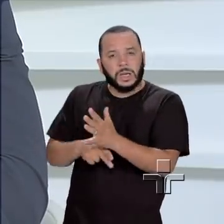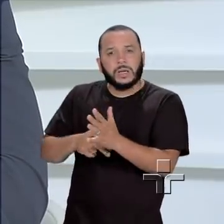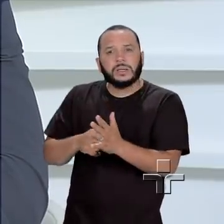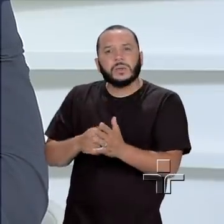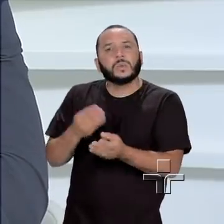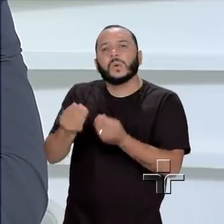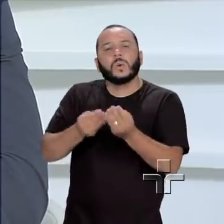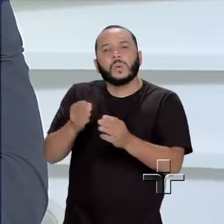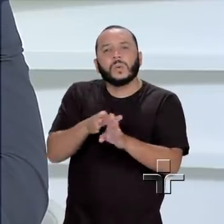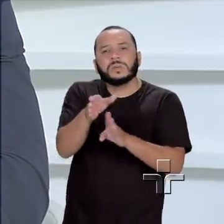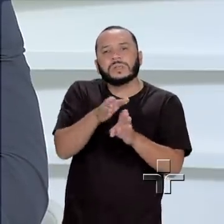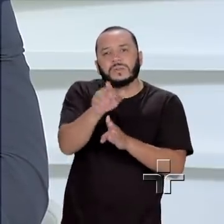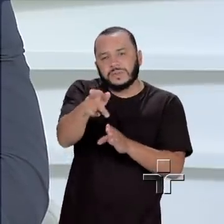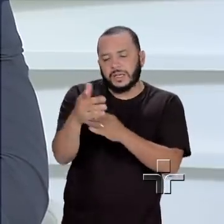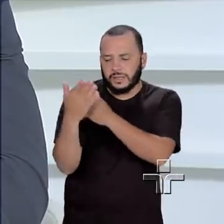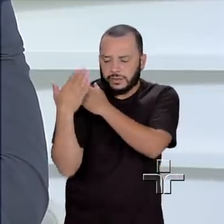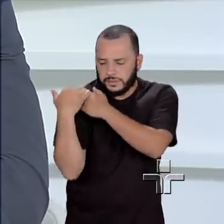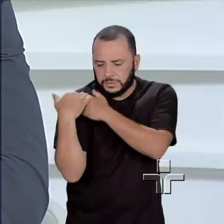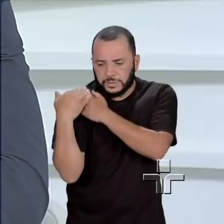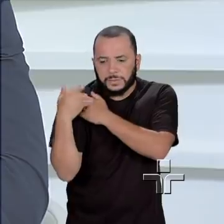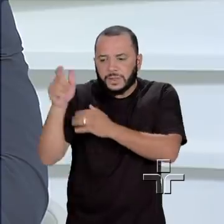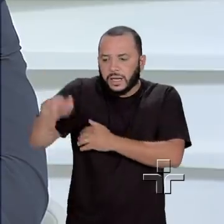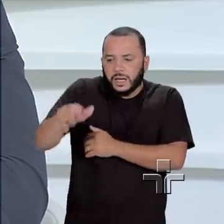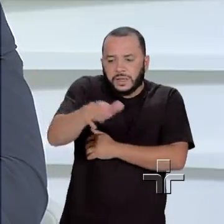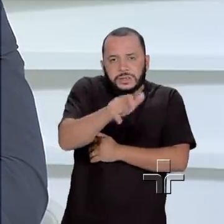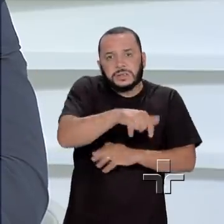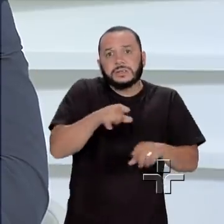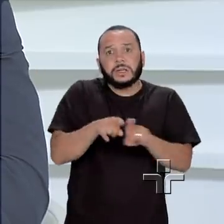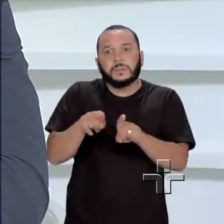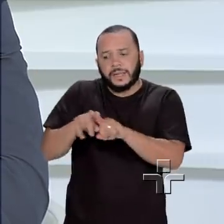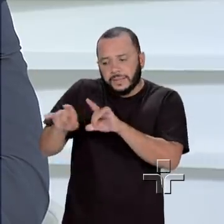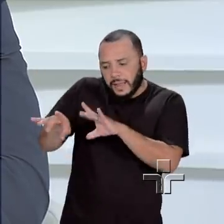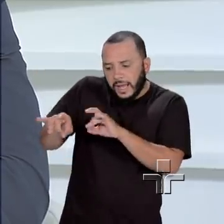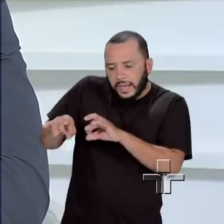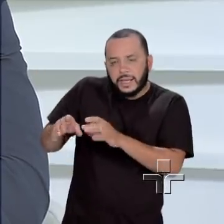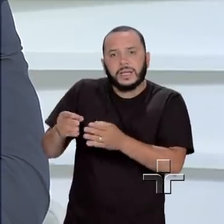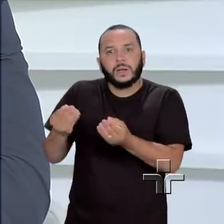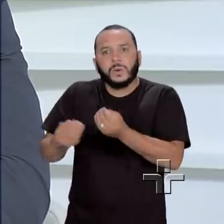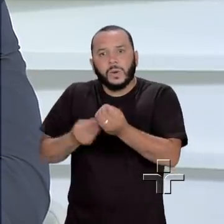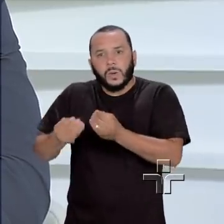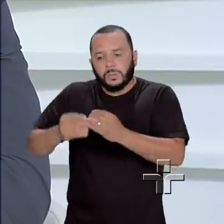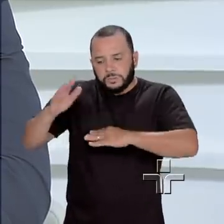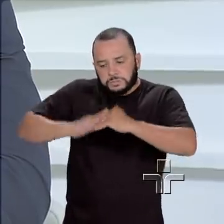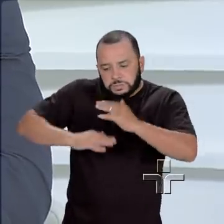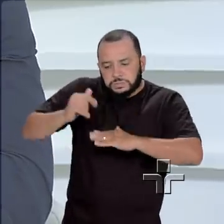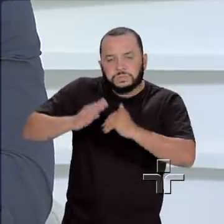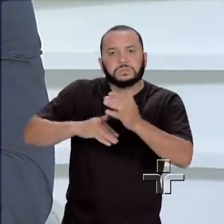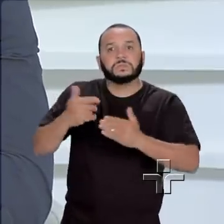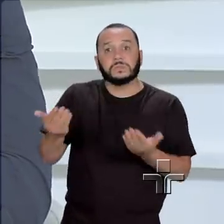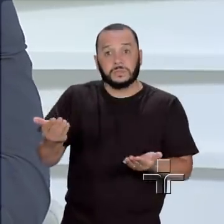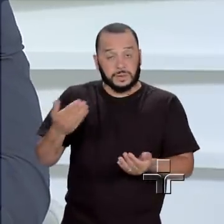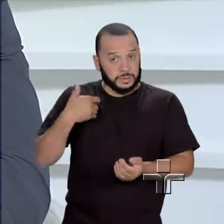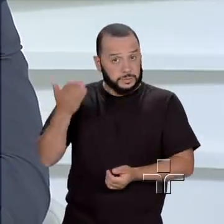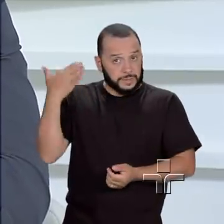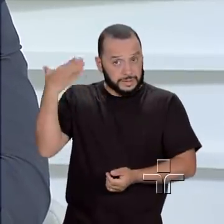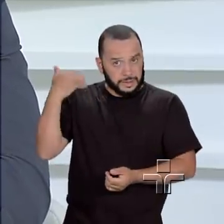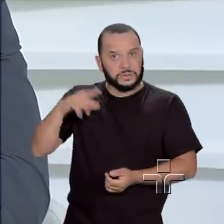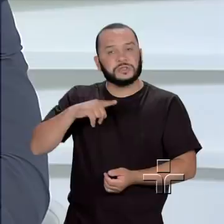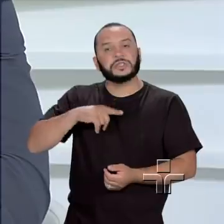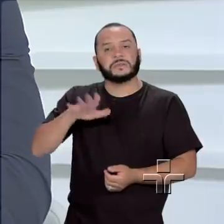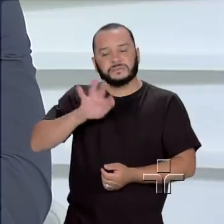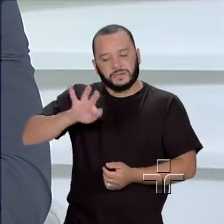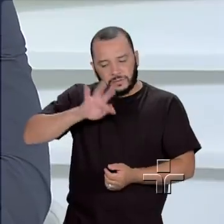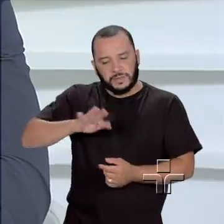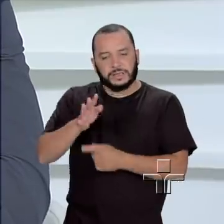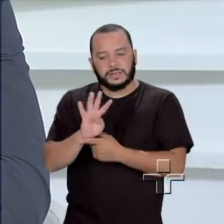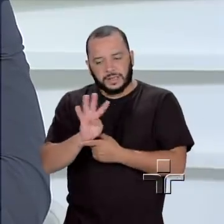as técnicas, as ferramentas que ele tem que ir atrás, já que demoraram algumas décadas para que a gente tivesse uma faculdade de cinema, de